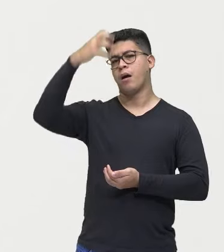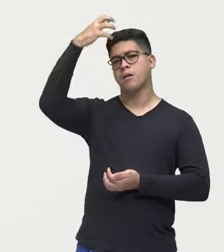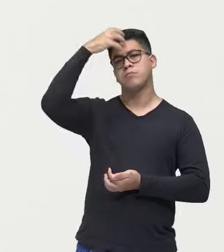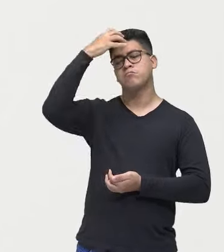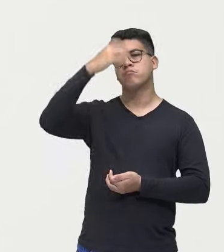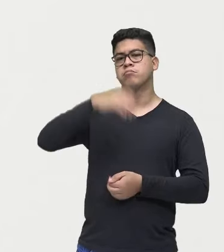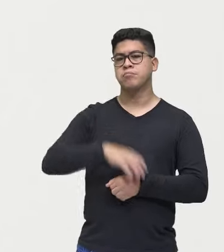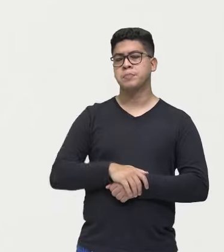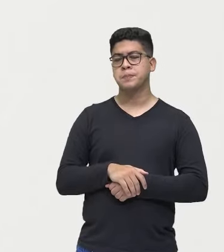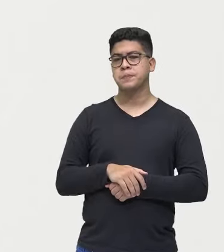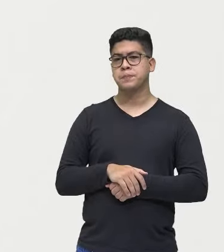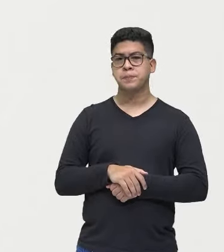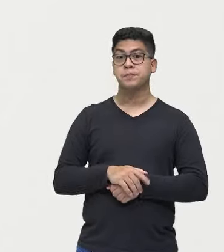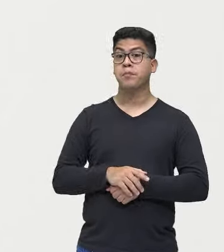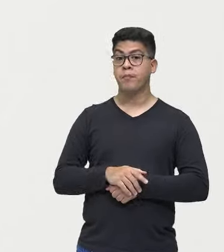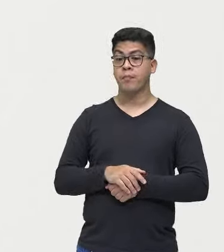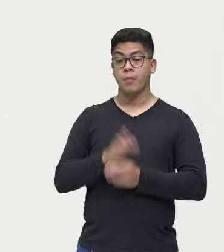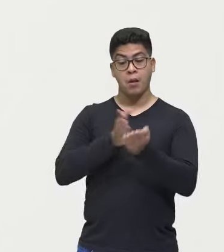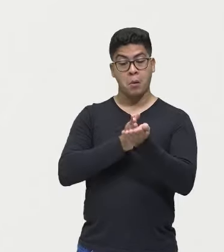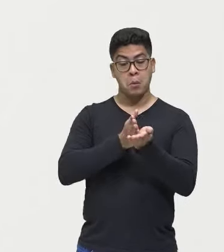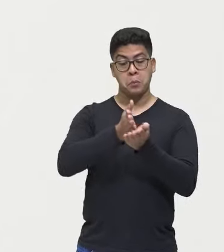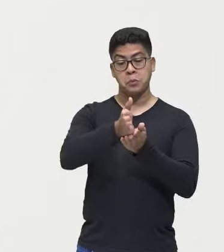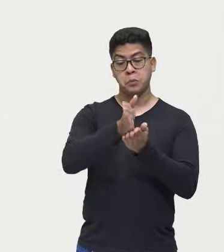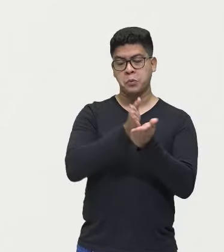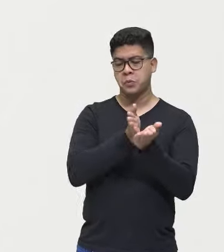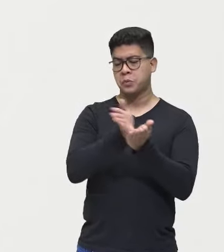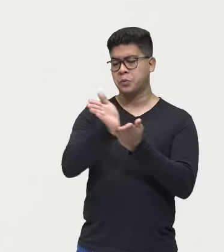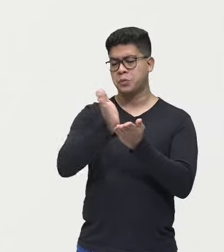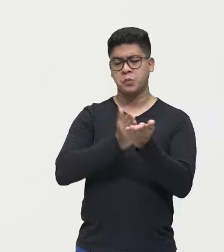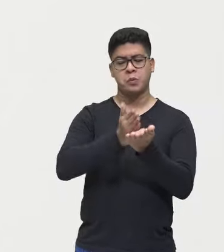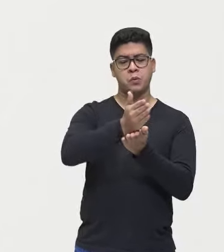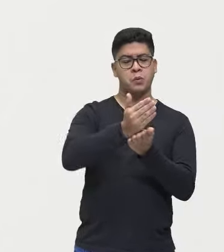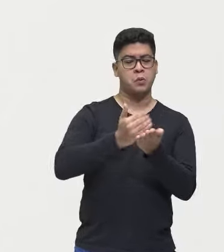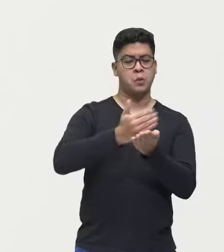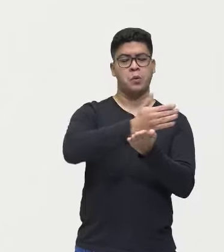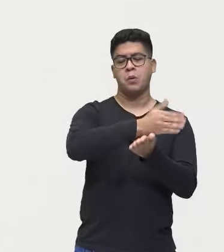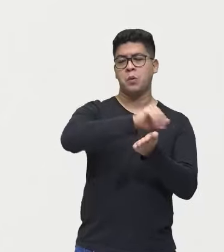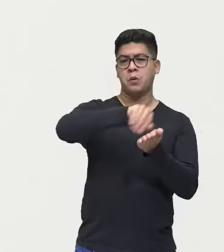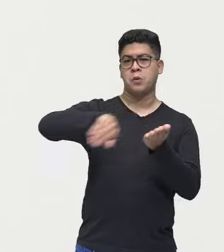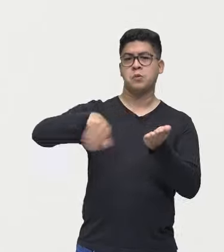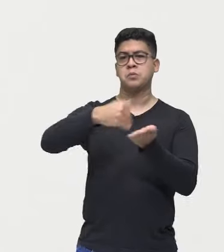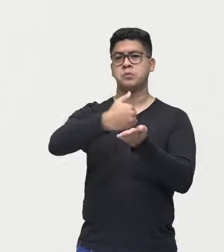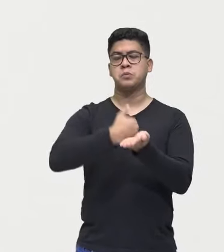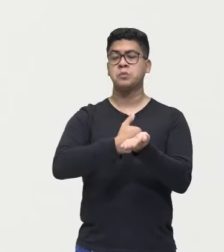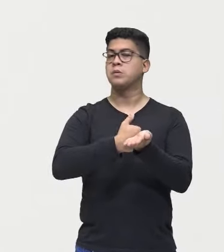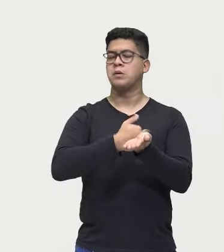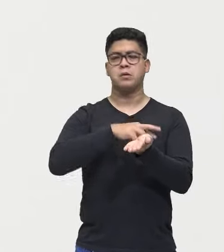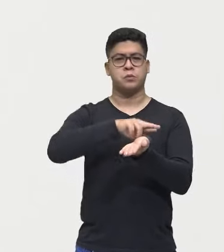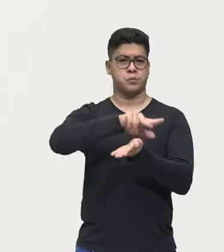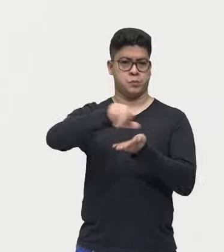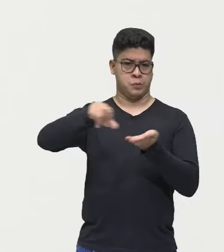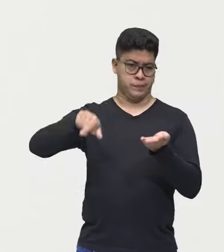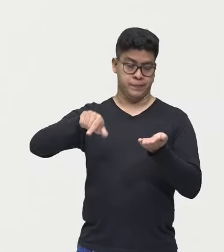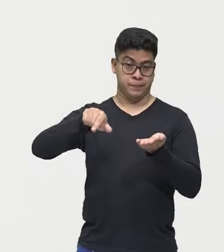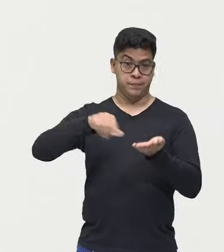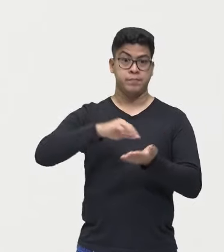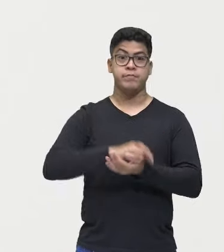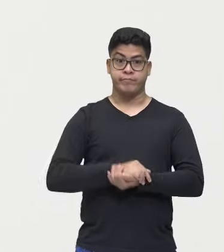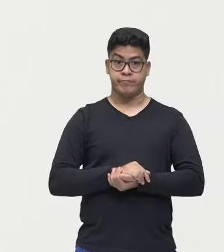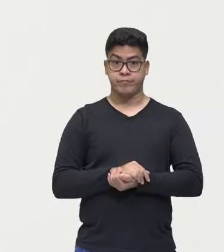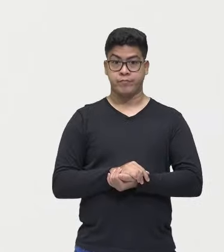as direções, quantas casas estiverem livres. O cavalo é o que